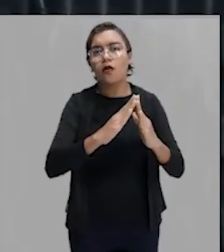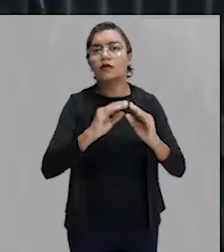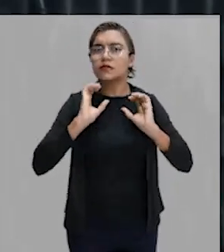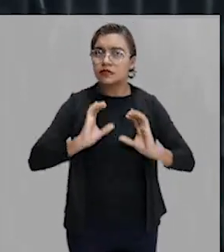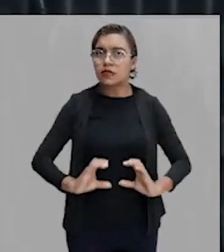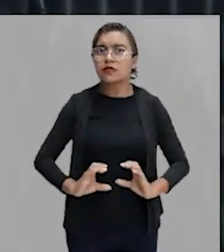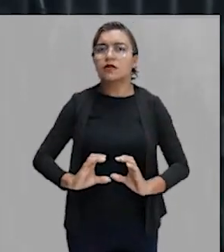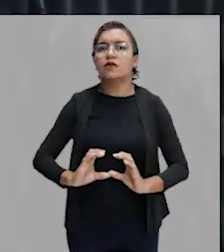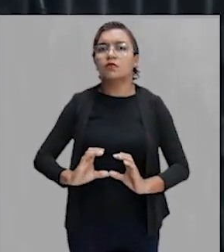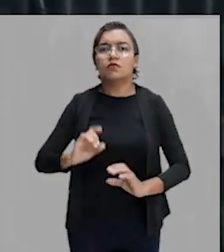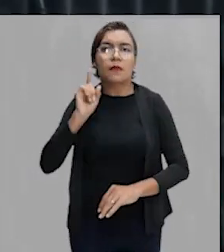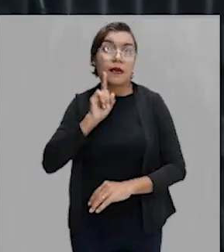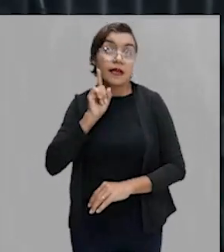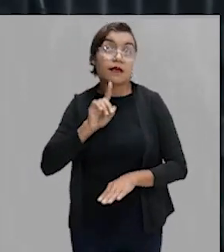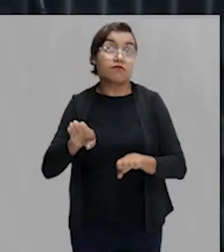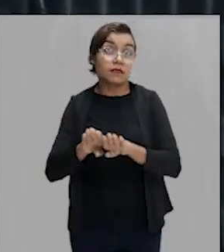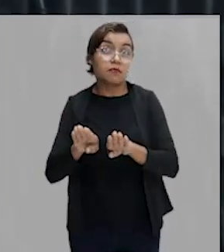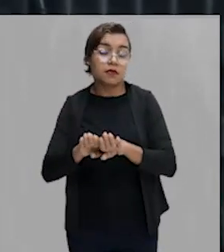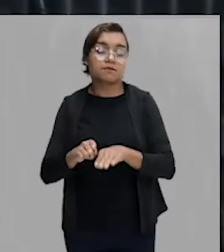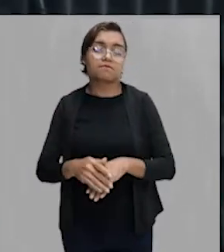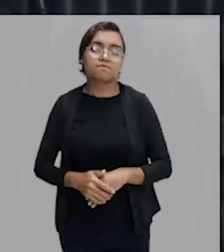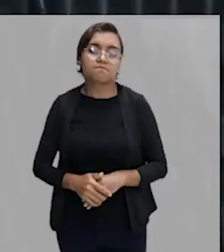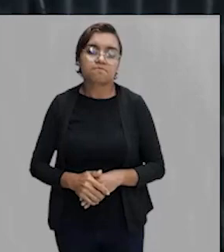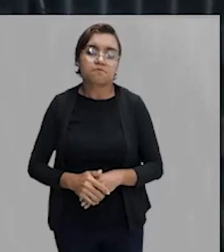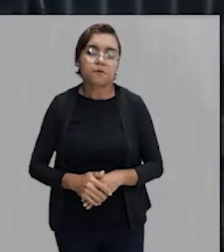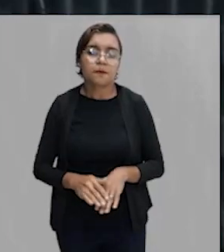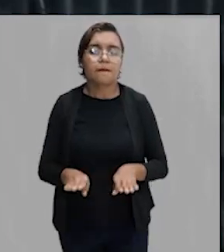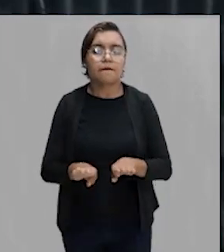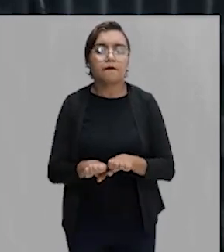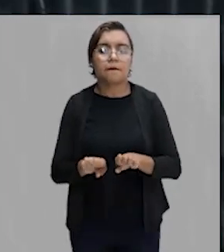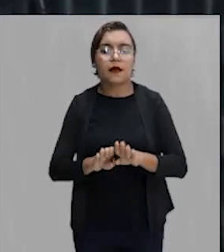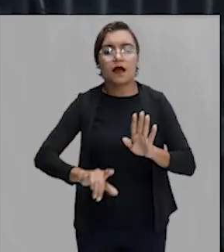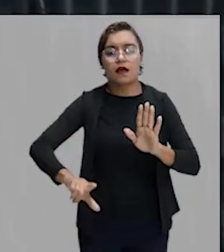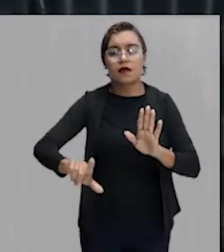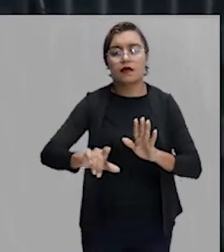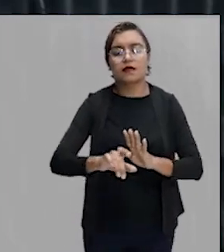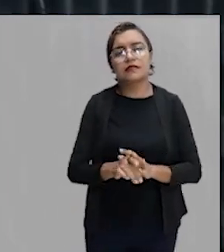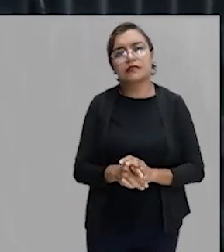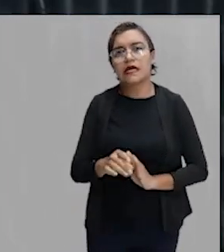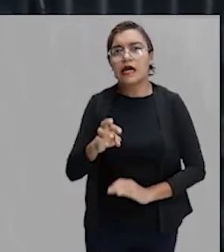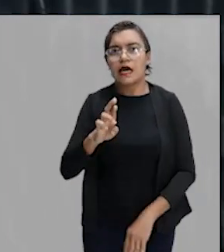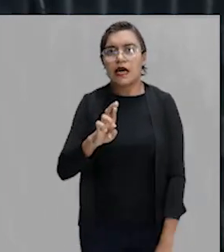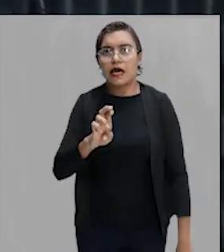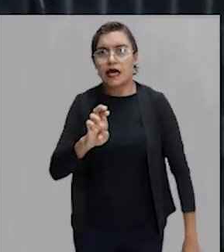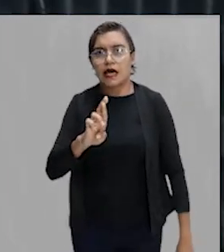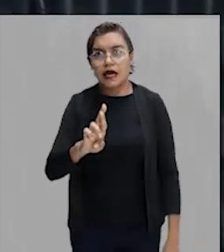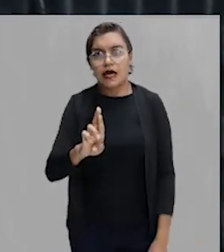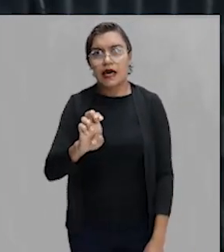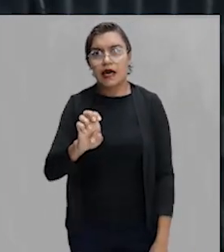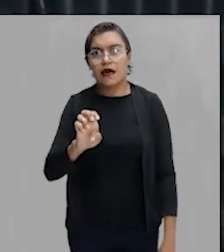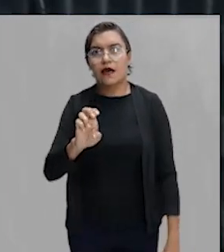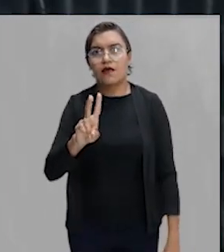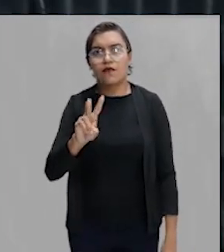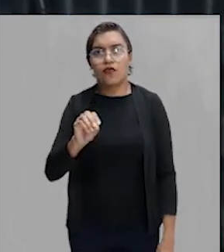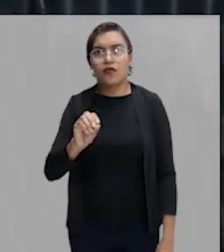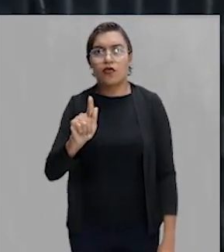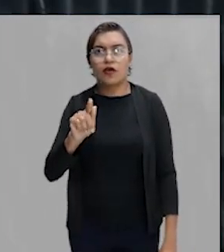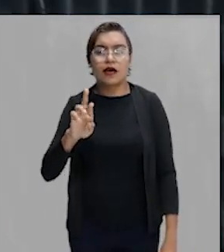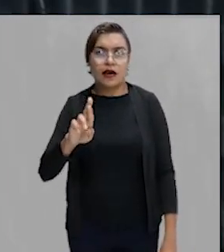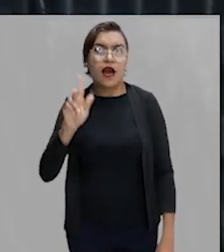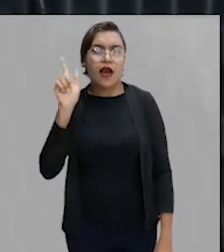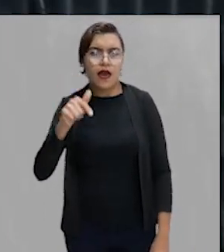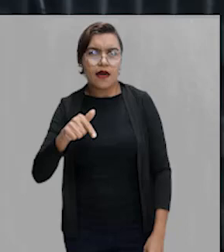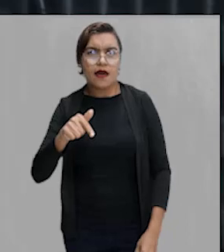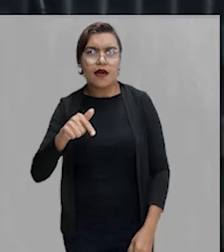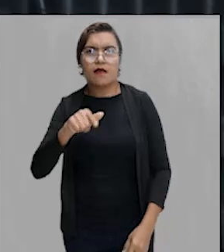americanos também. E a revogação das leis segregacionistas. O que é revogar? É a anulação. É a não existência mais das